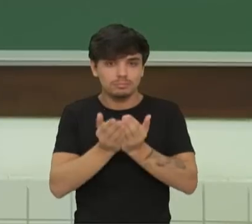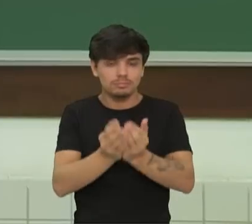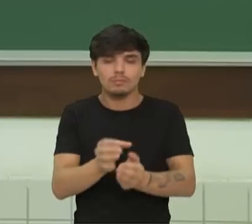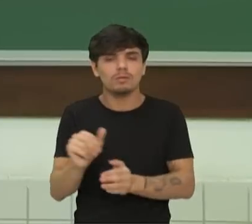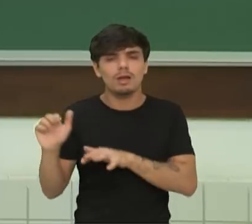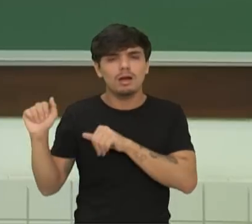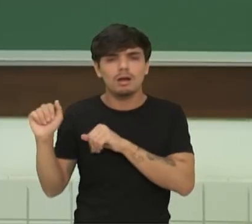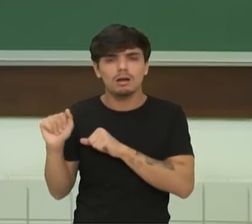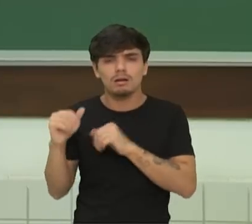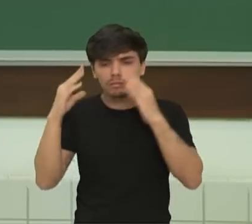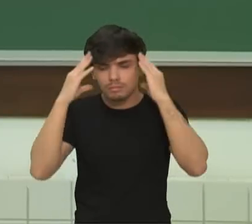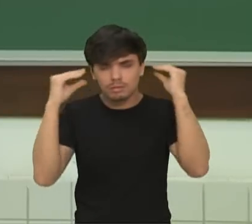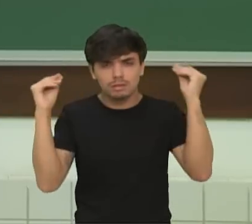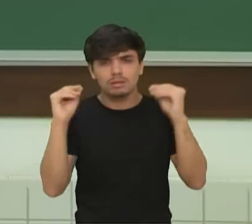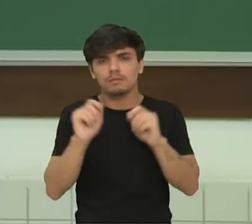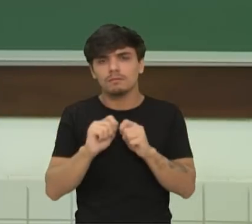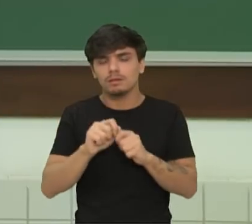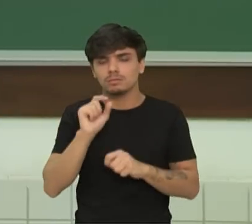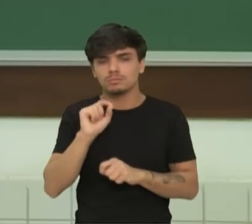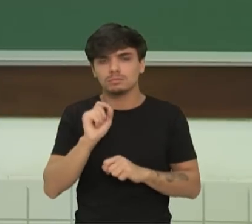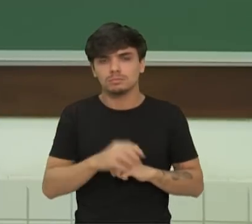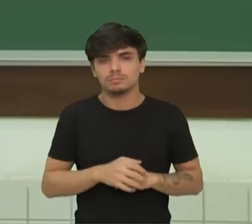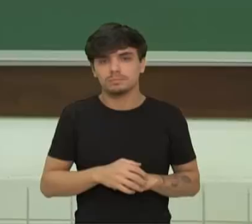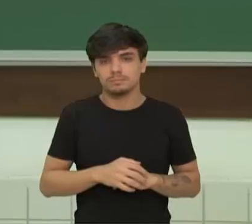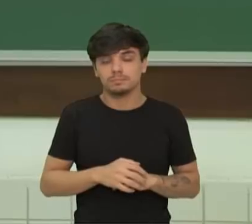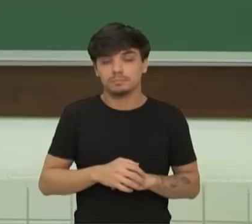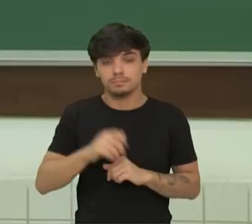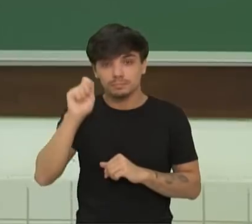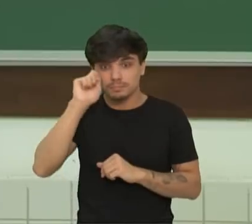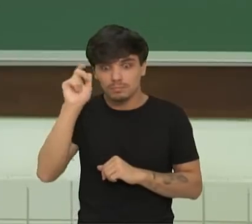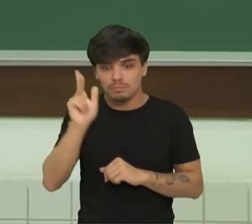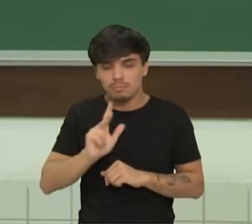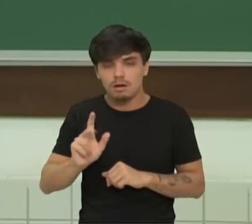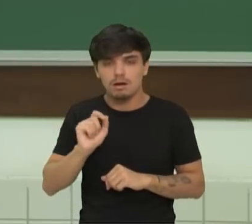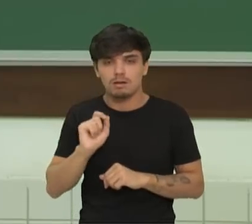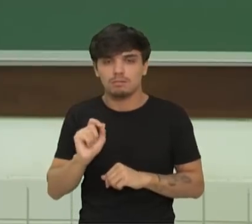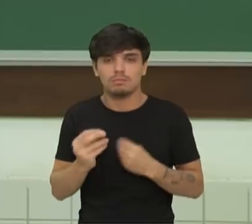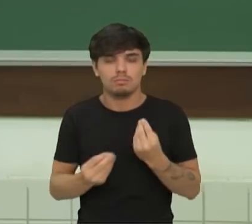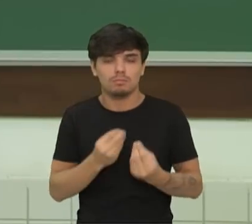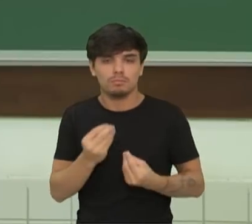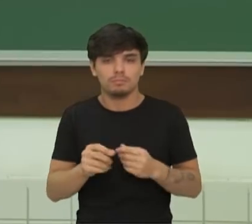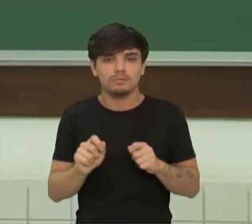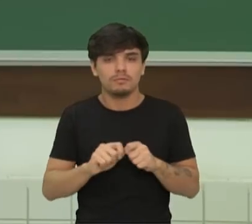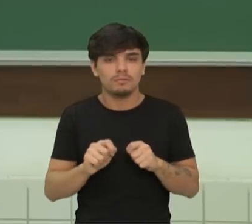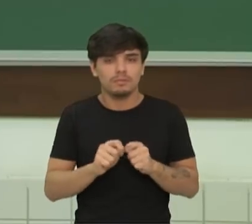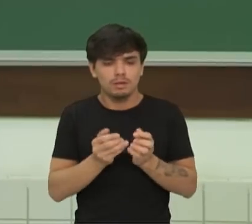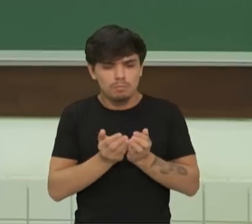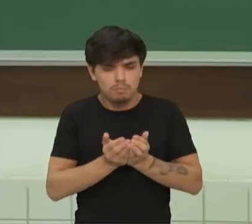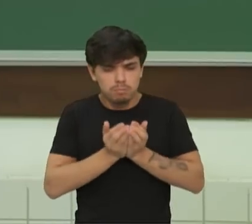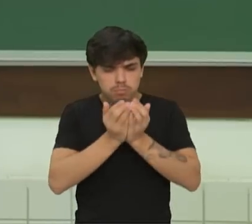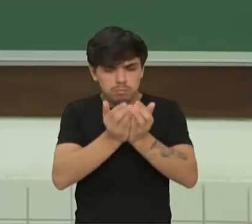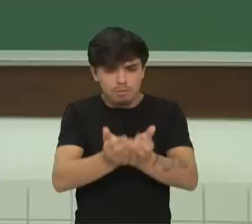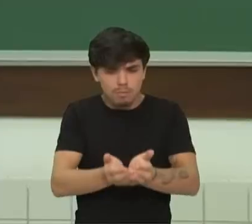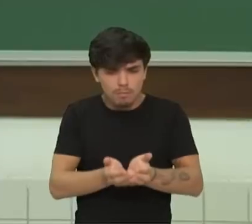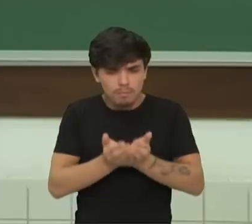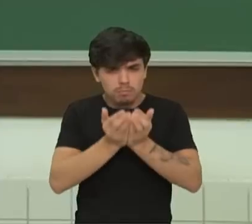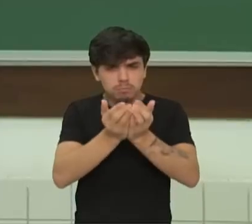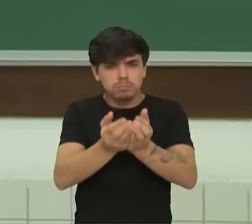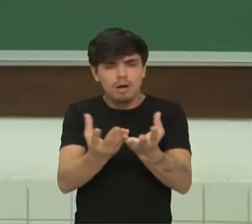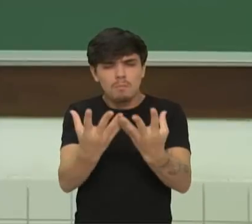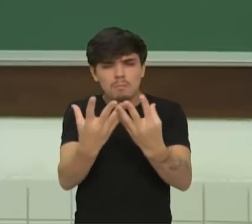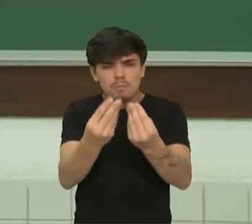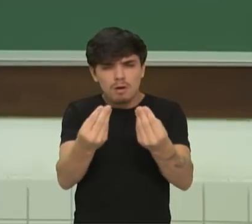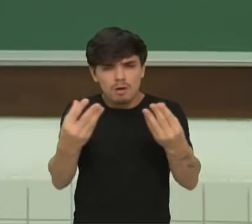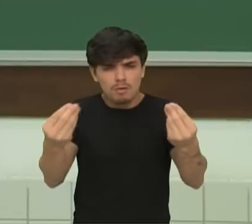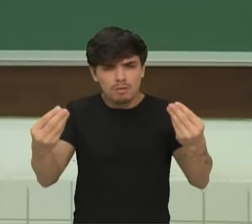esperta. Montou, né, uma frota monumental de navios fortíssimos e grandes para